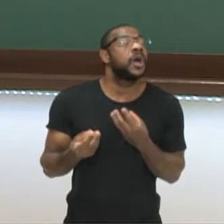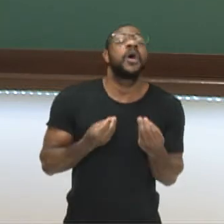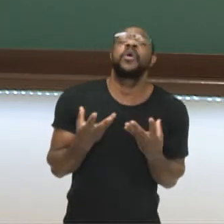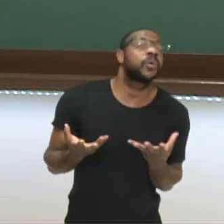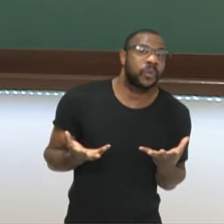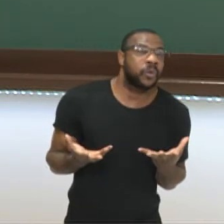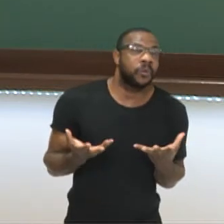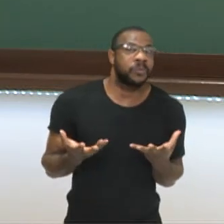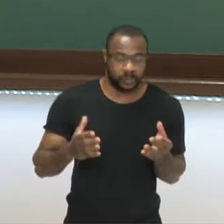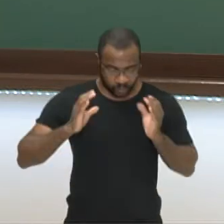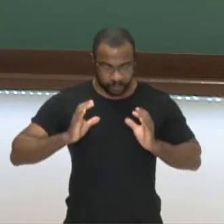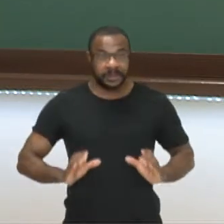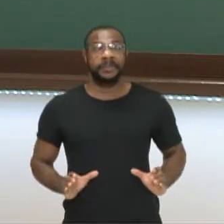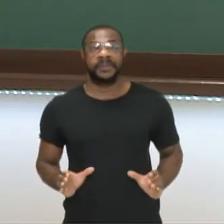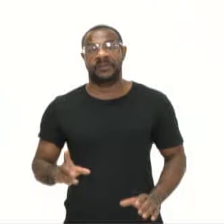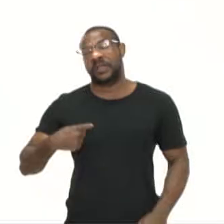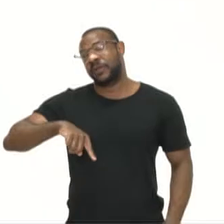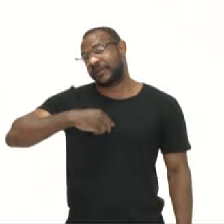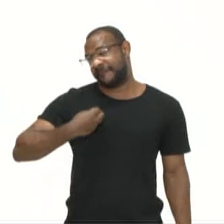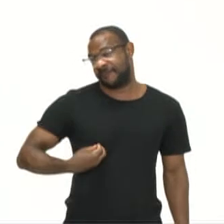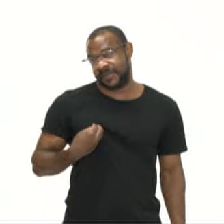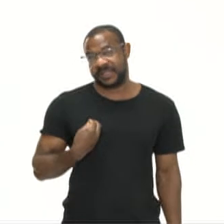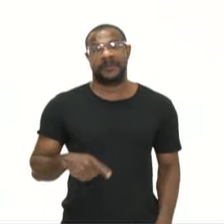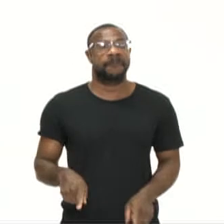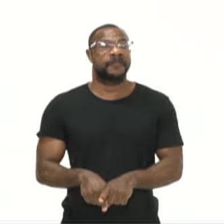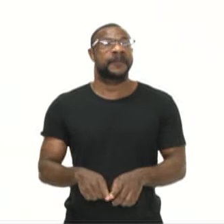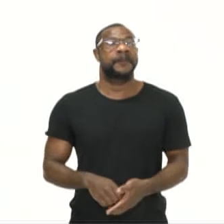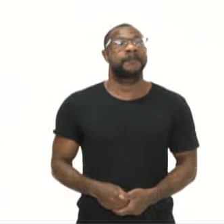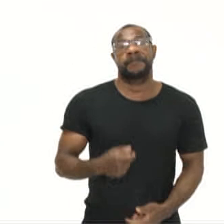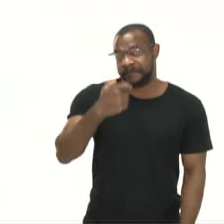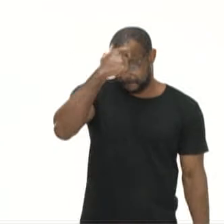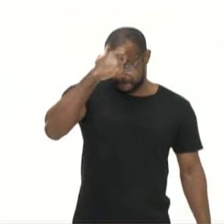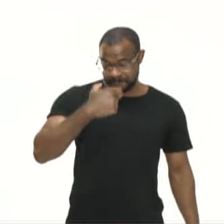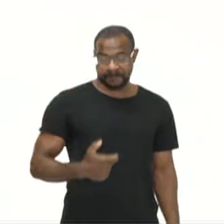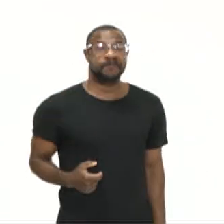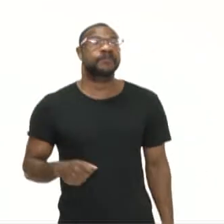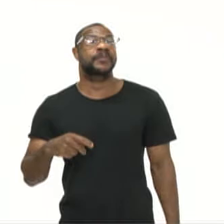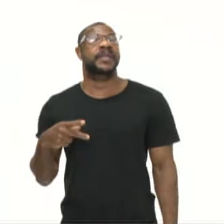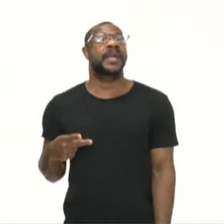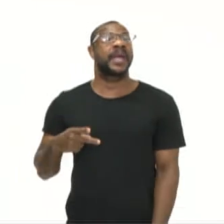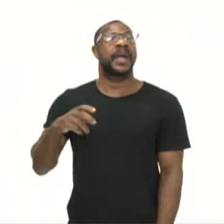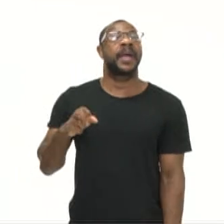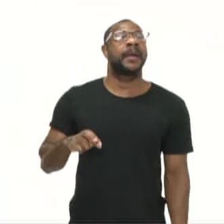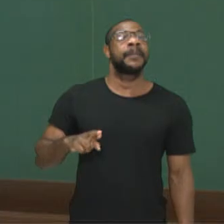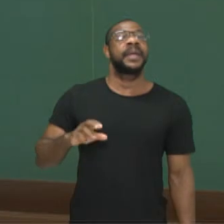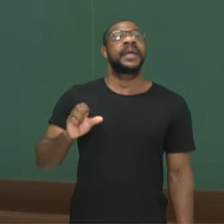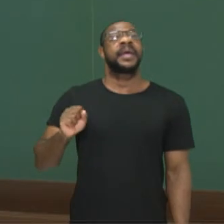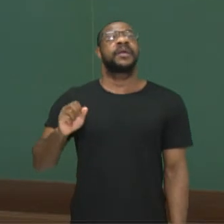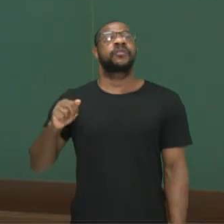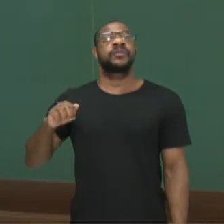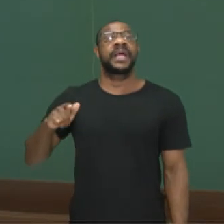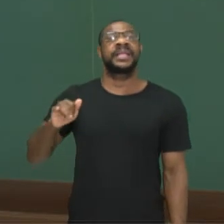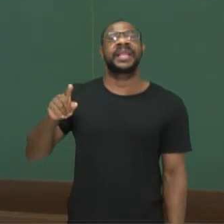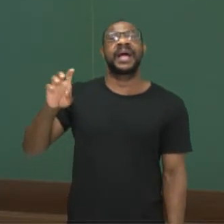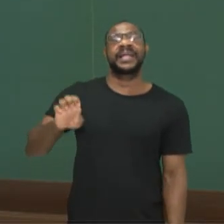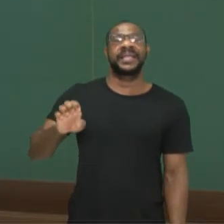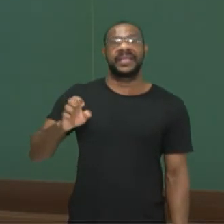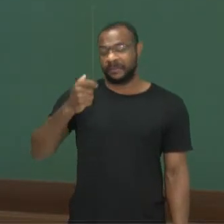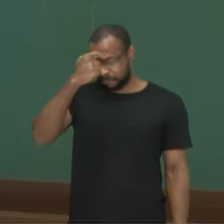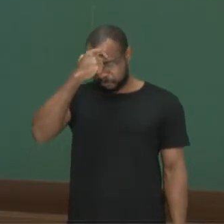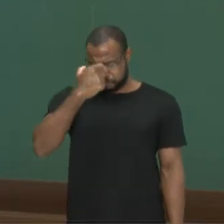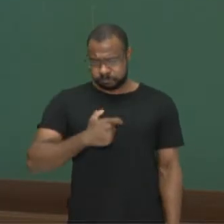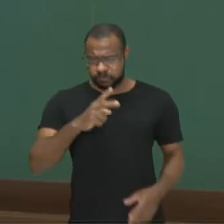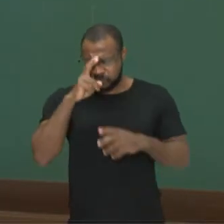acontecem na nossa vida. E personalidade? Isso você já ouviu falar muito. Tal pessoa tem personalidade